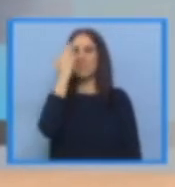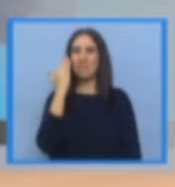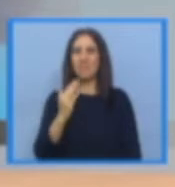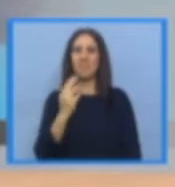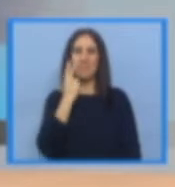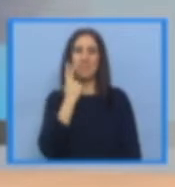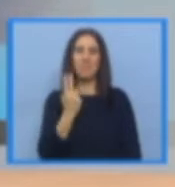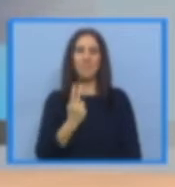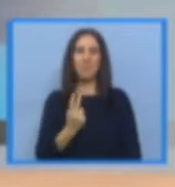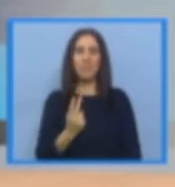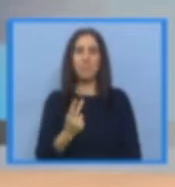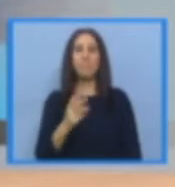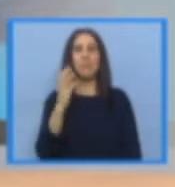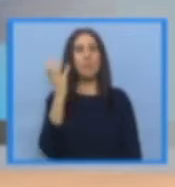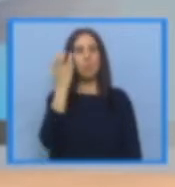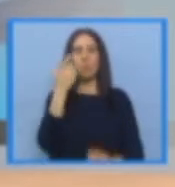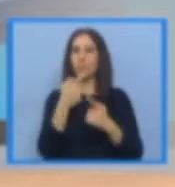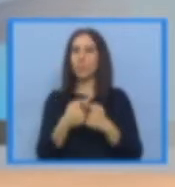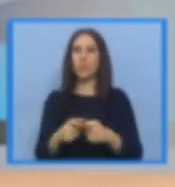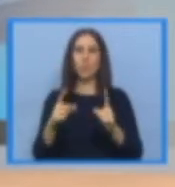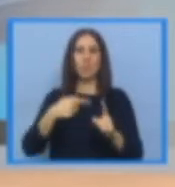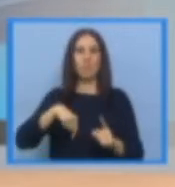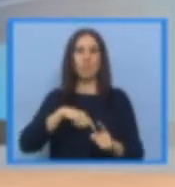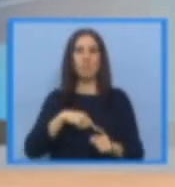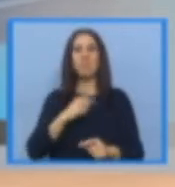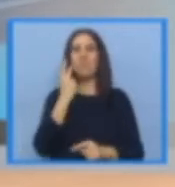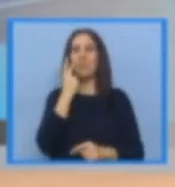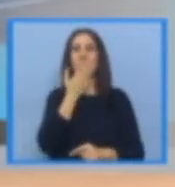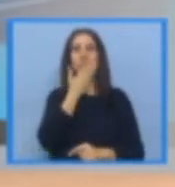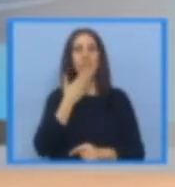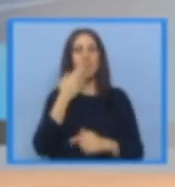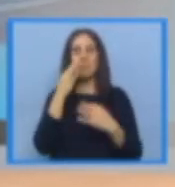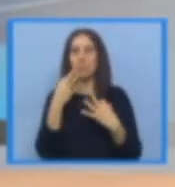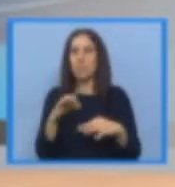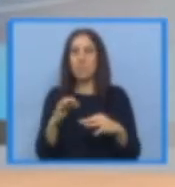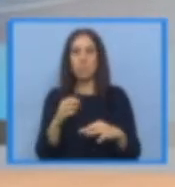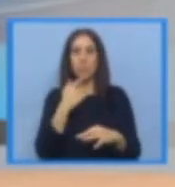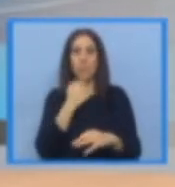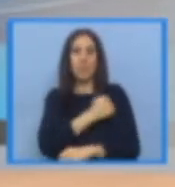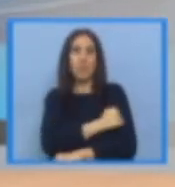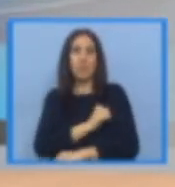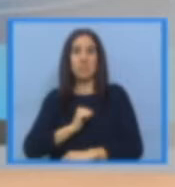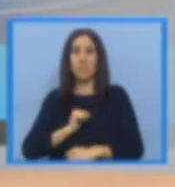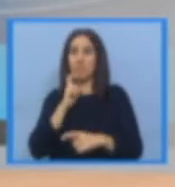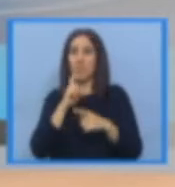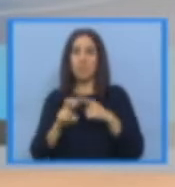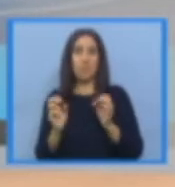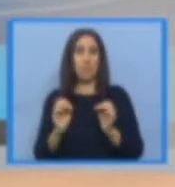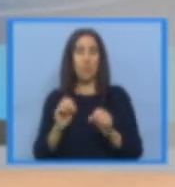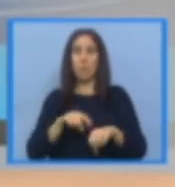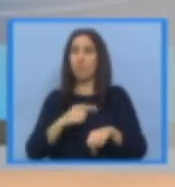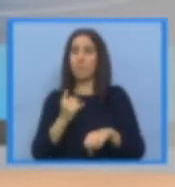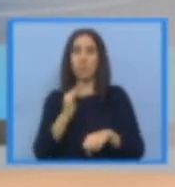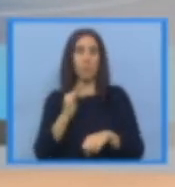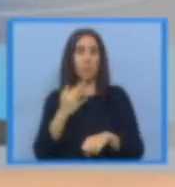viver. Uma cultura muito diferente da nossa, condições de vida muito simples. A minha casa não tem eletricidade 24 horas